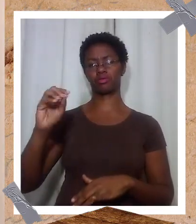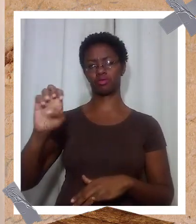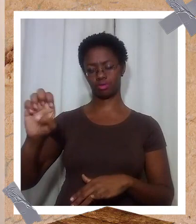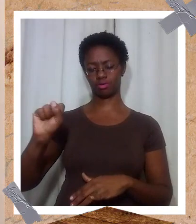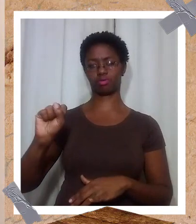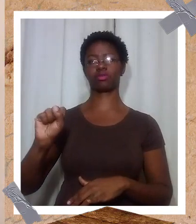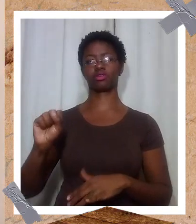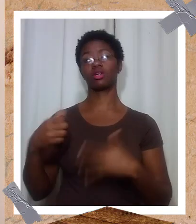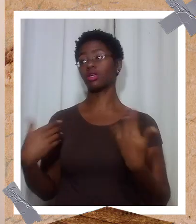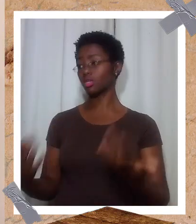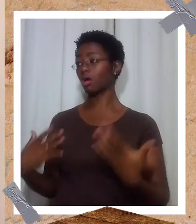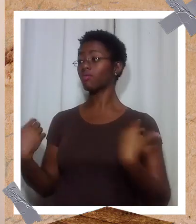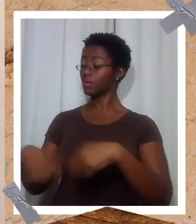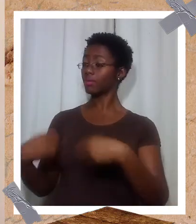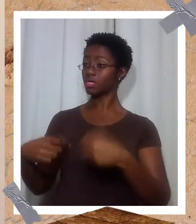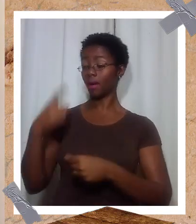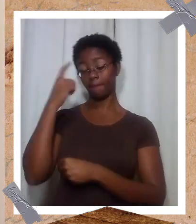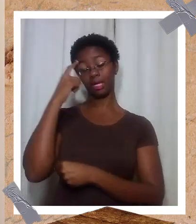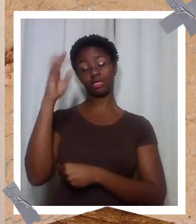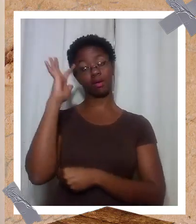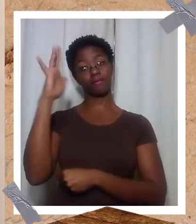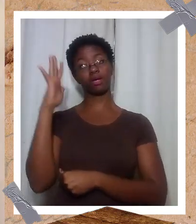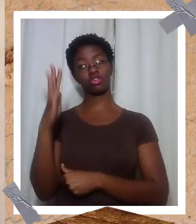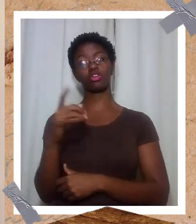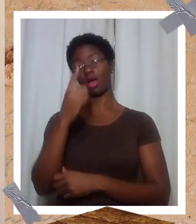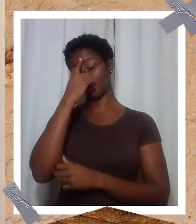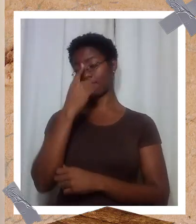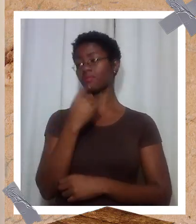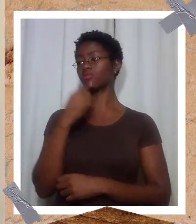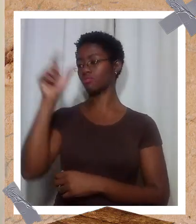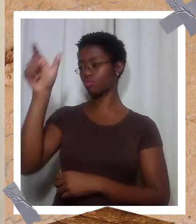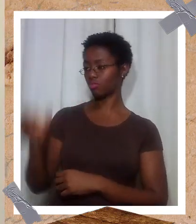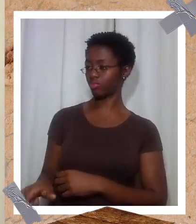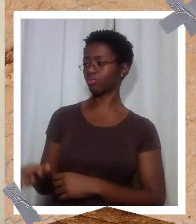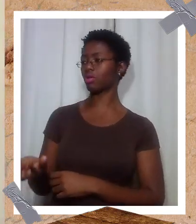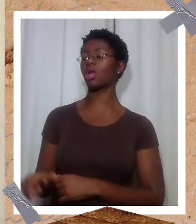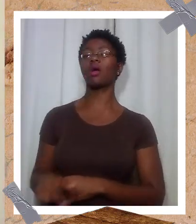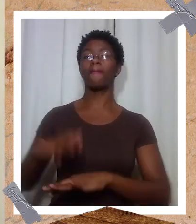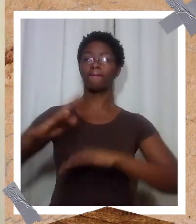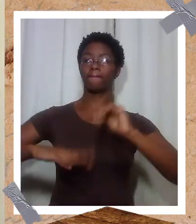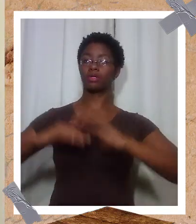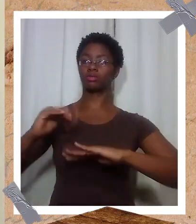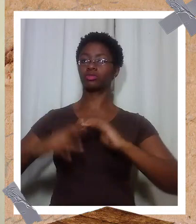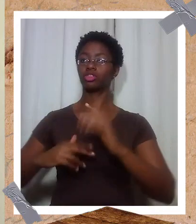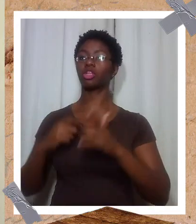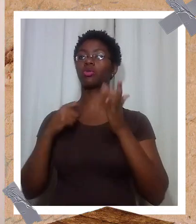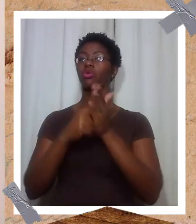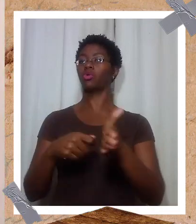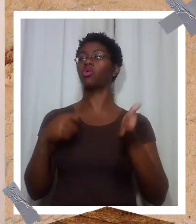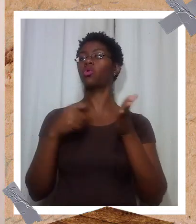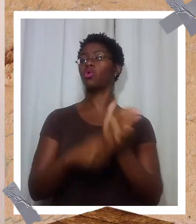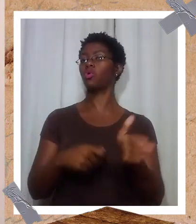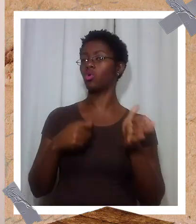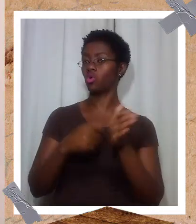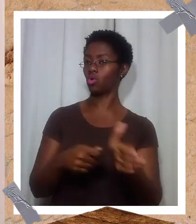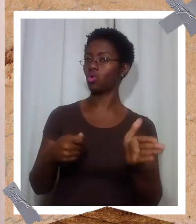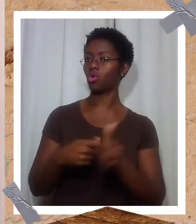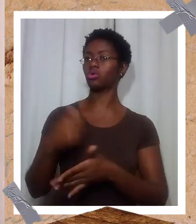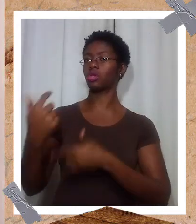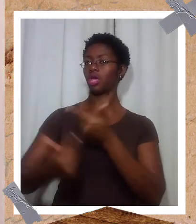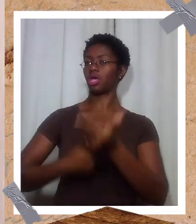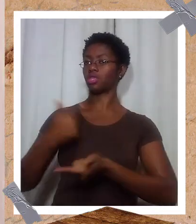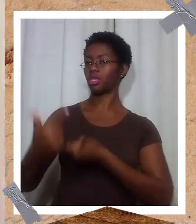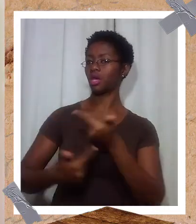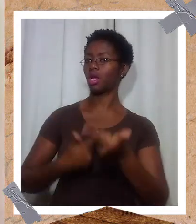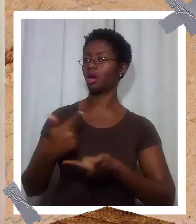do catador, pai de família, mãe de família, o lutador, a pessoa que luta e